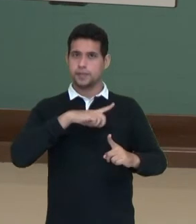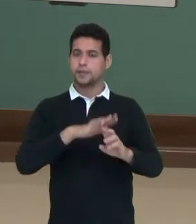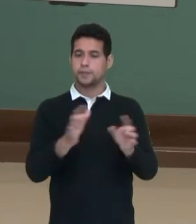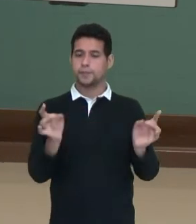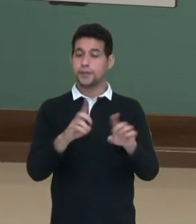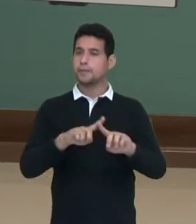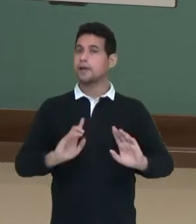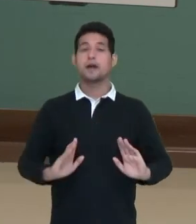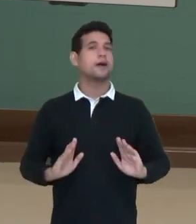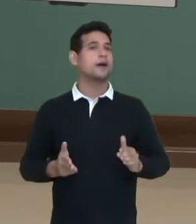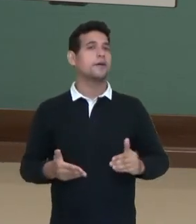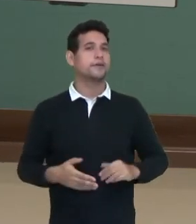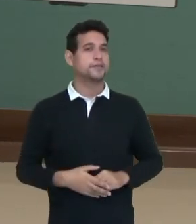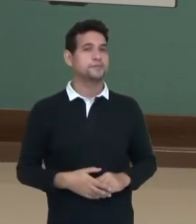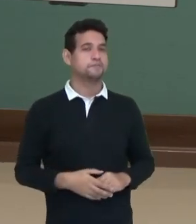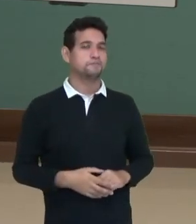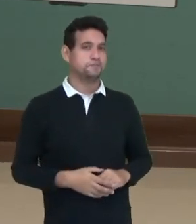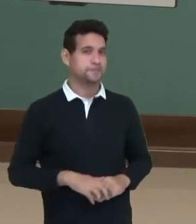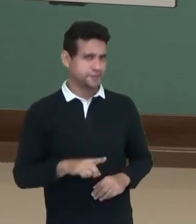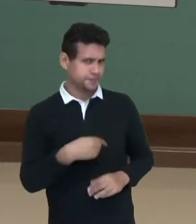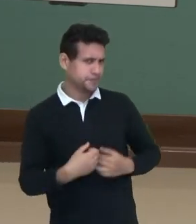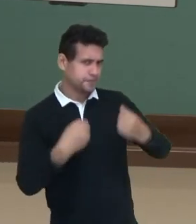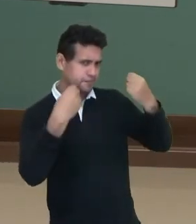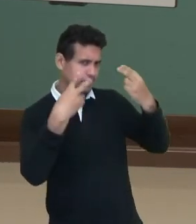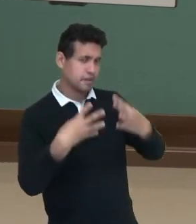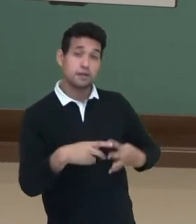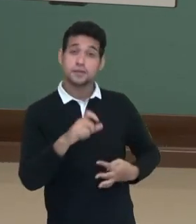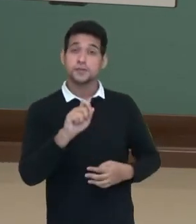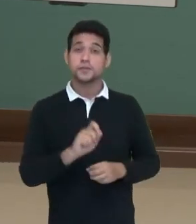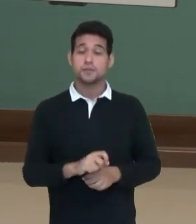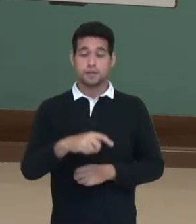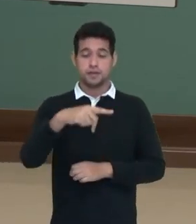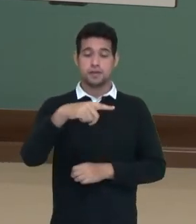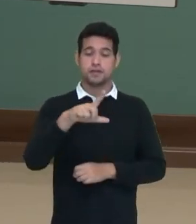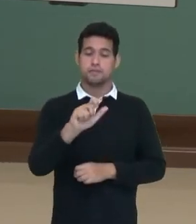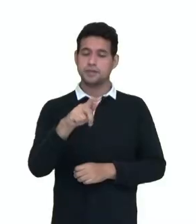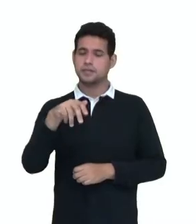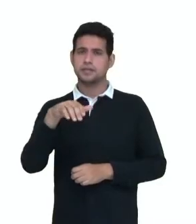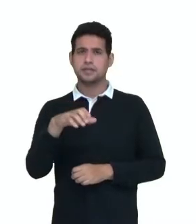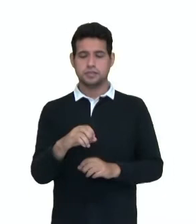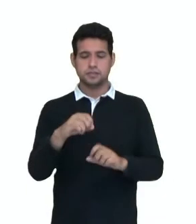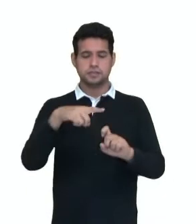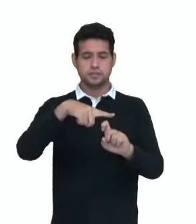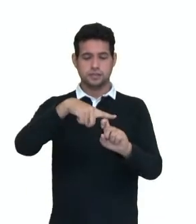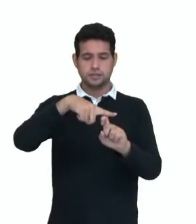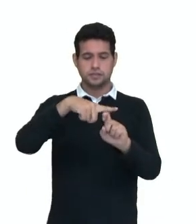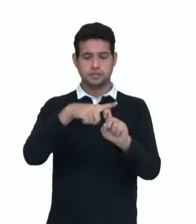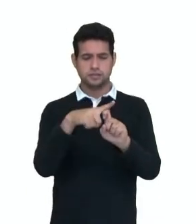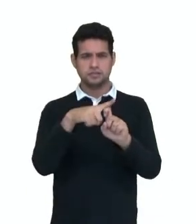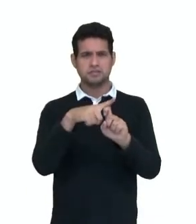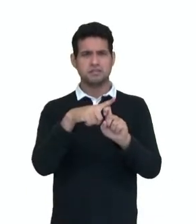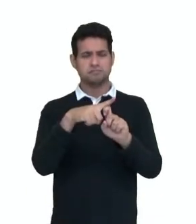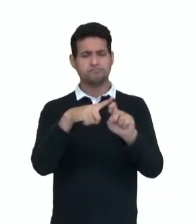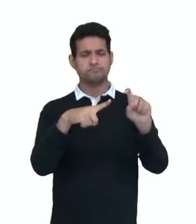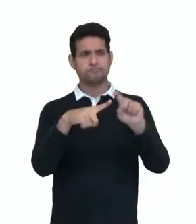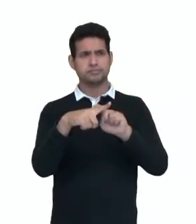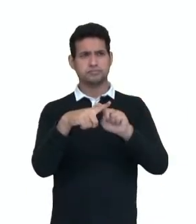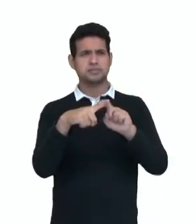e agora nós falamos do plano inclinado. O plano